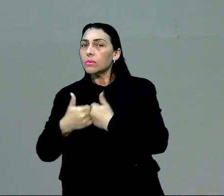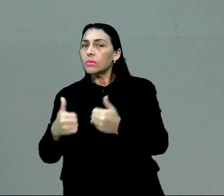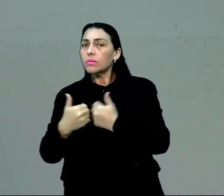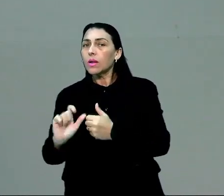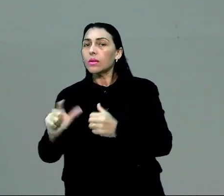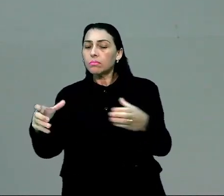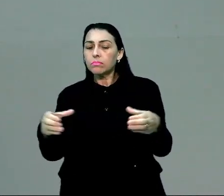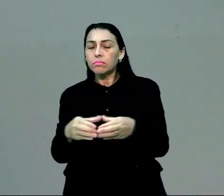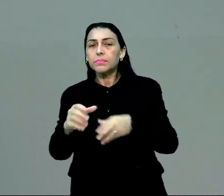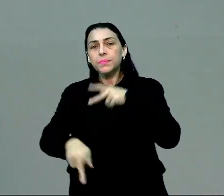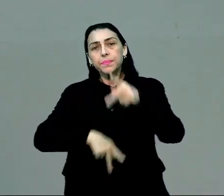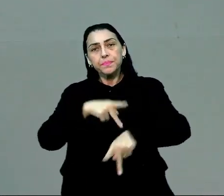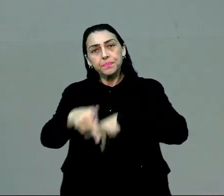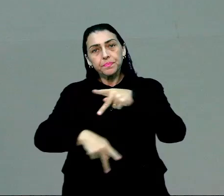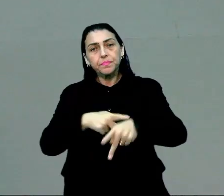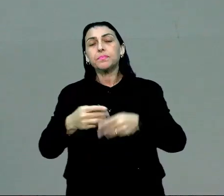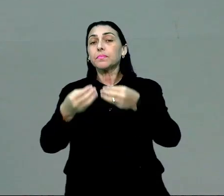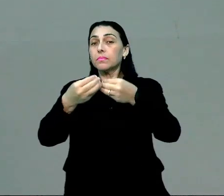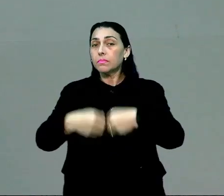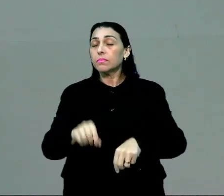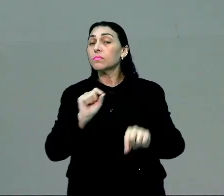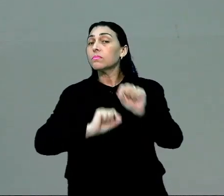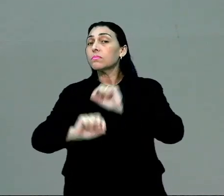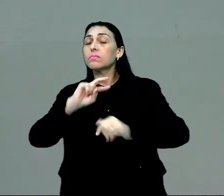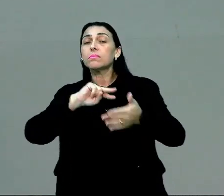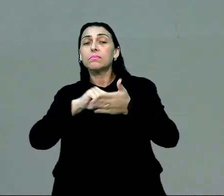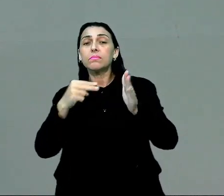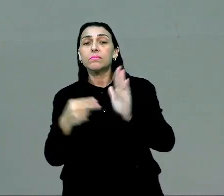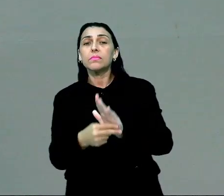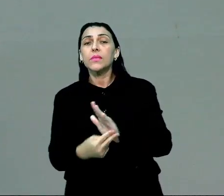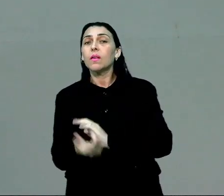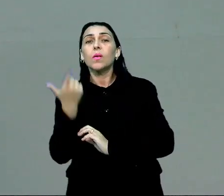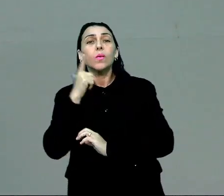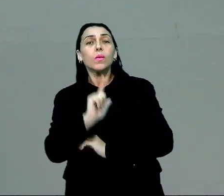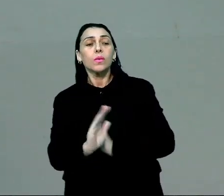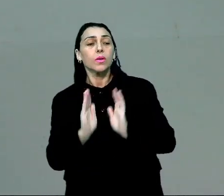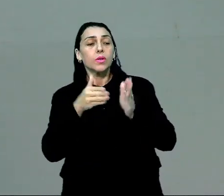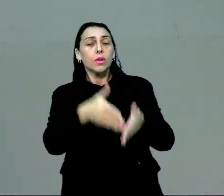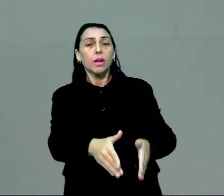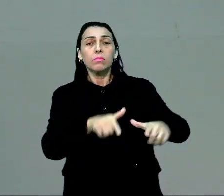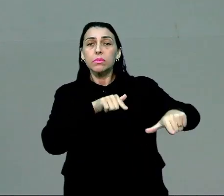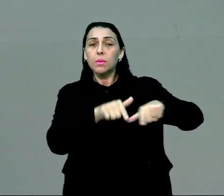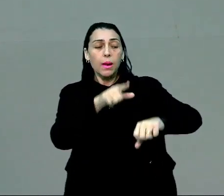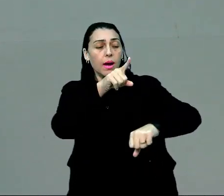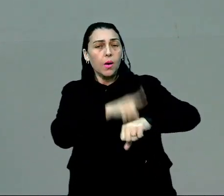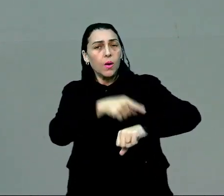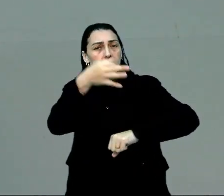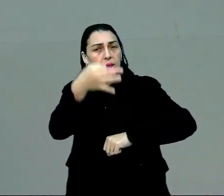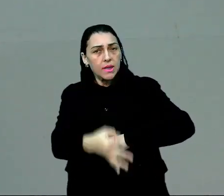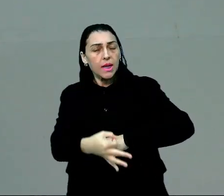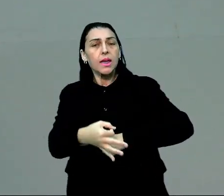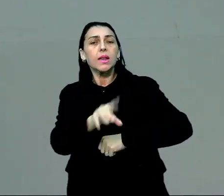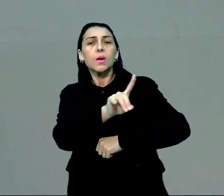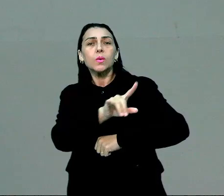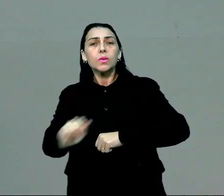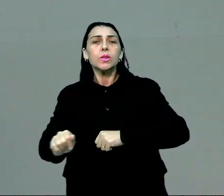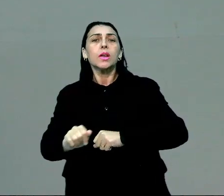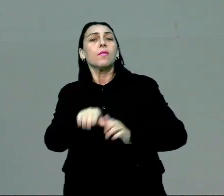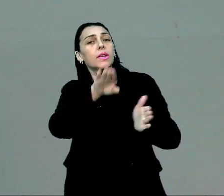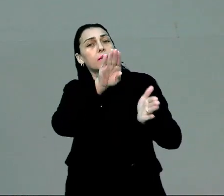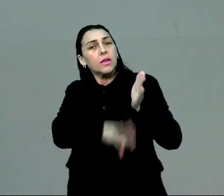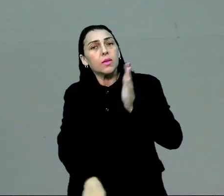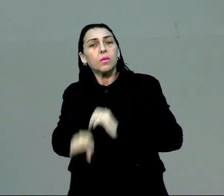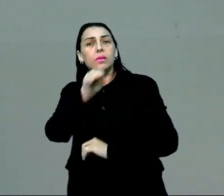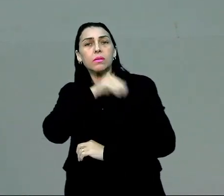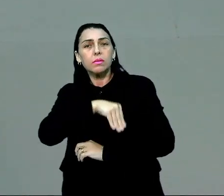parcela da população, ela vai se prejudicar em que sentido? Ela não vai conseguir chegar ao seu serviço, aquele dia provavelmente vai ser